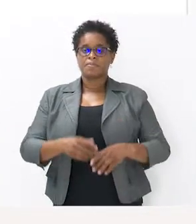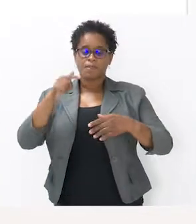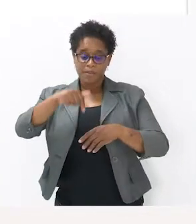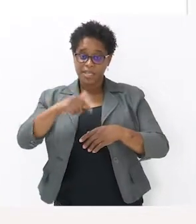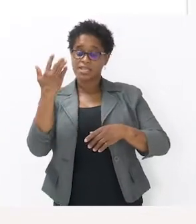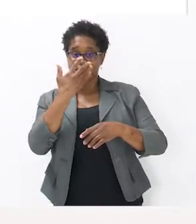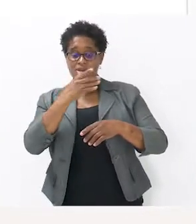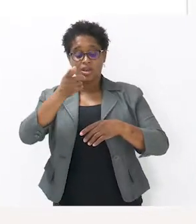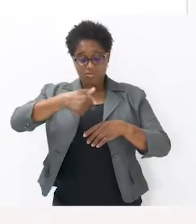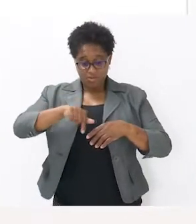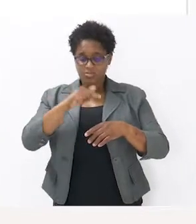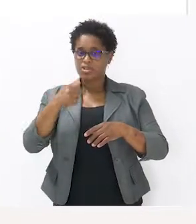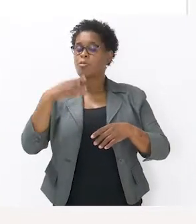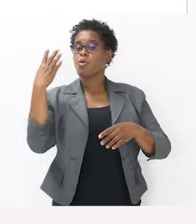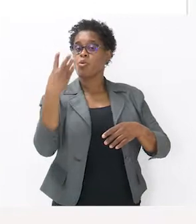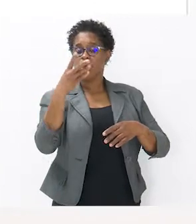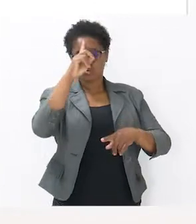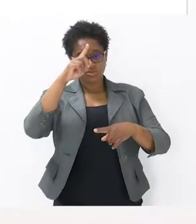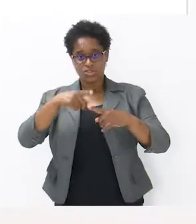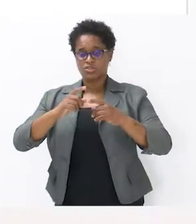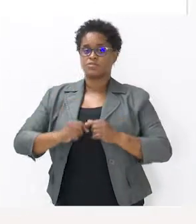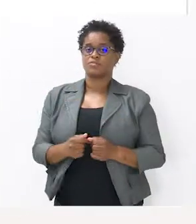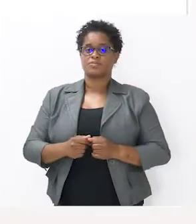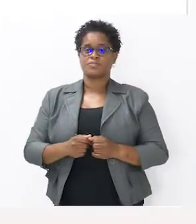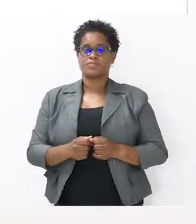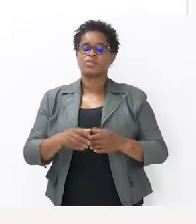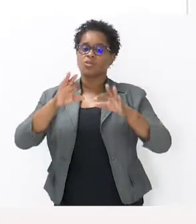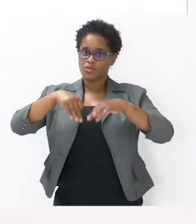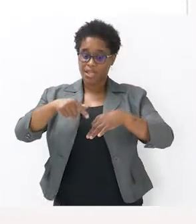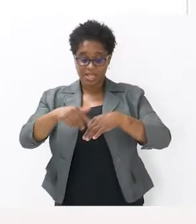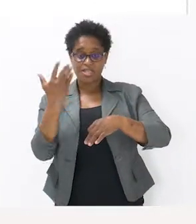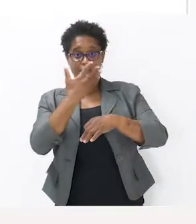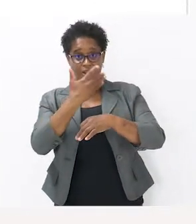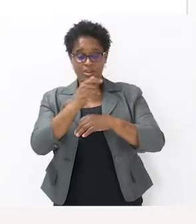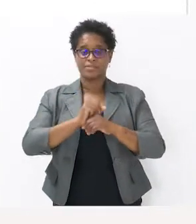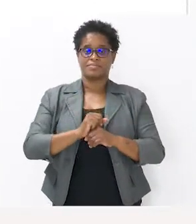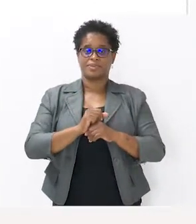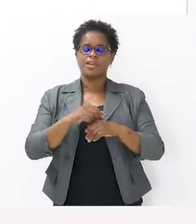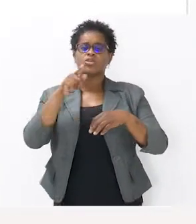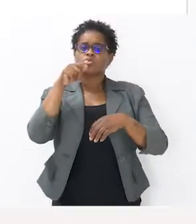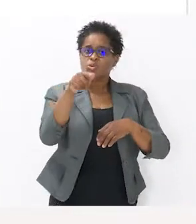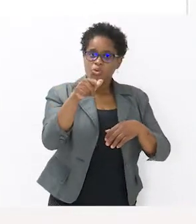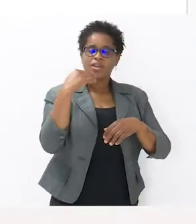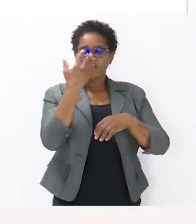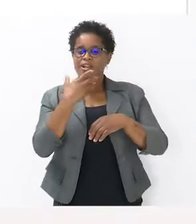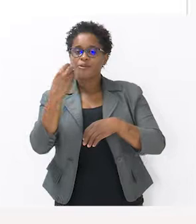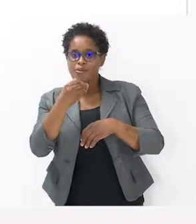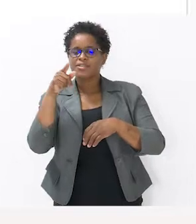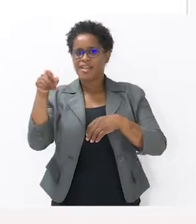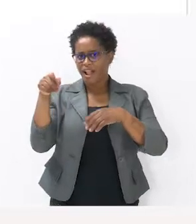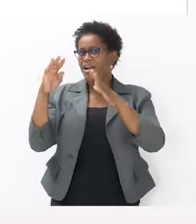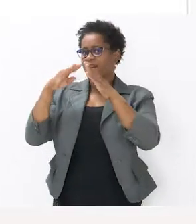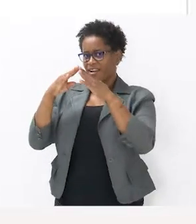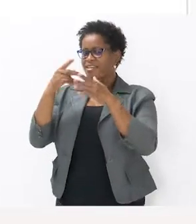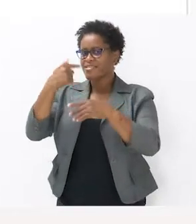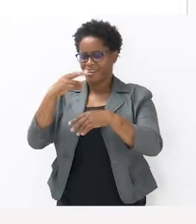Para esta aula, nós temos 4 objetivos. No final desta aula, tu que és aluno, que estás em casa,